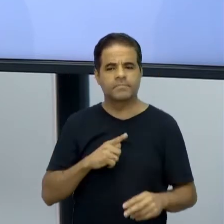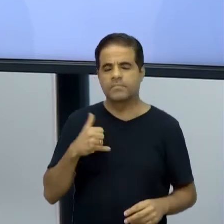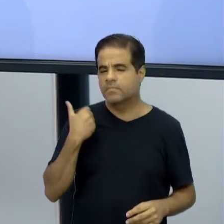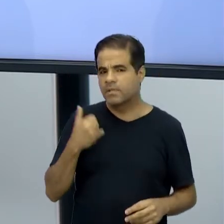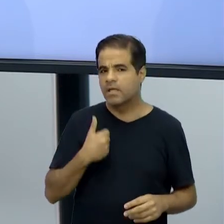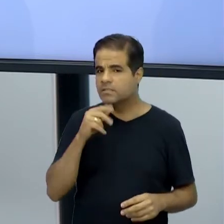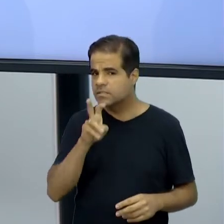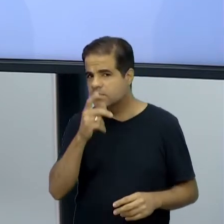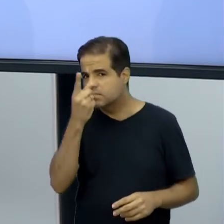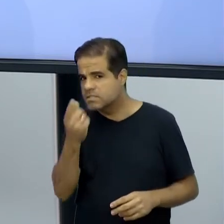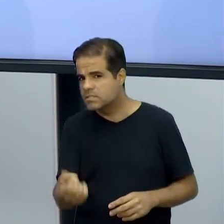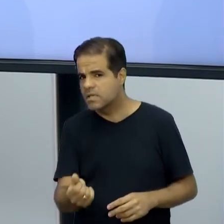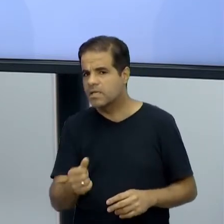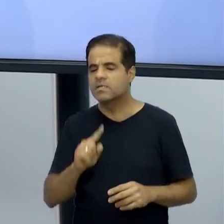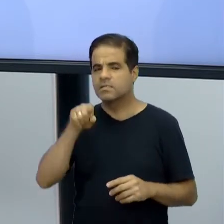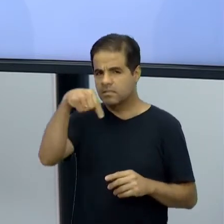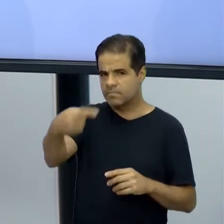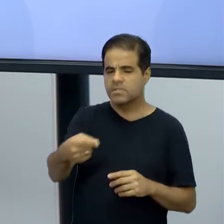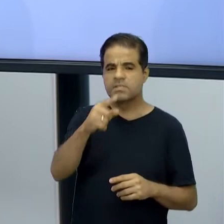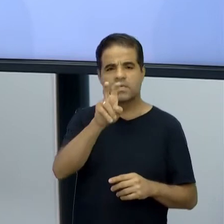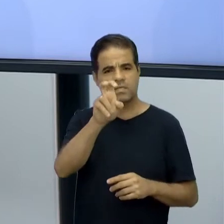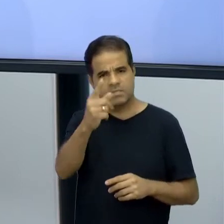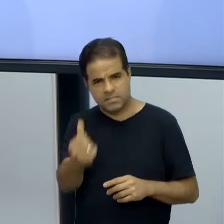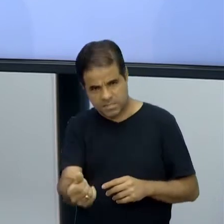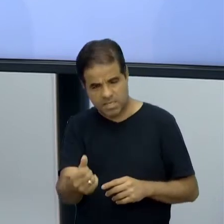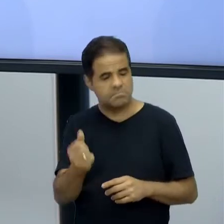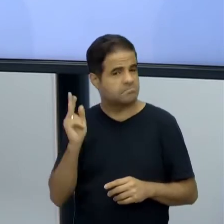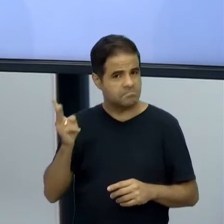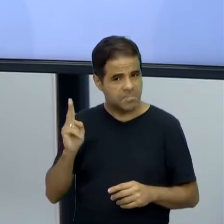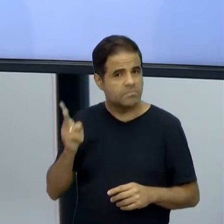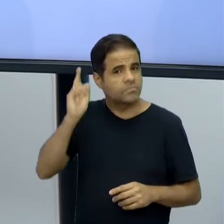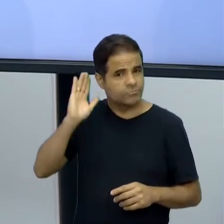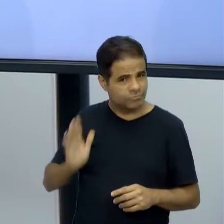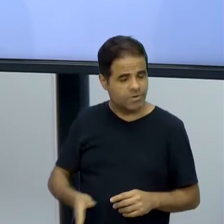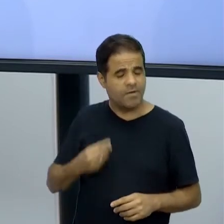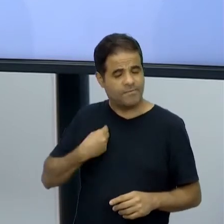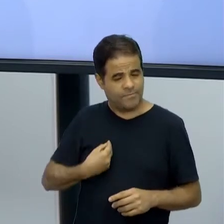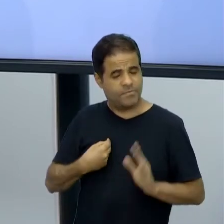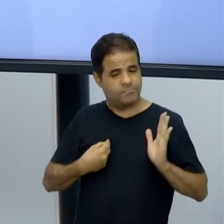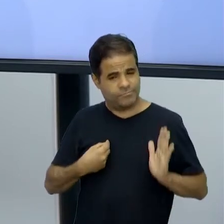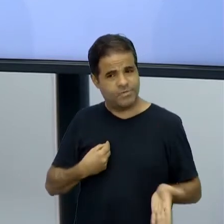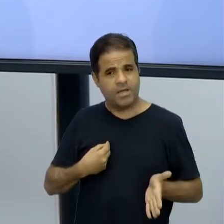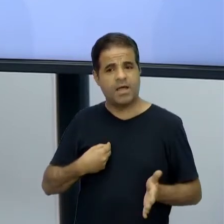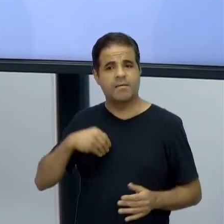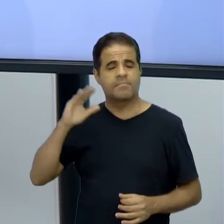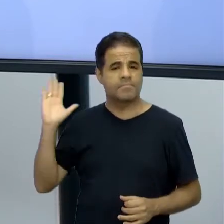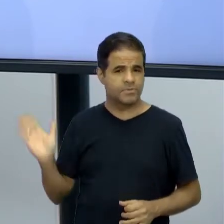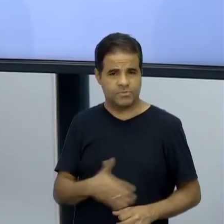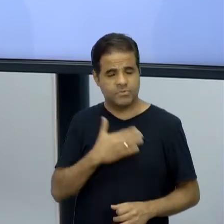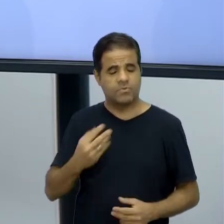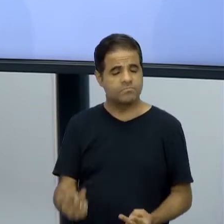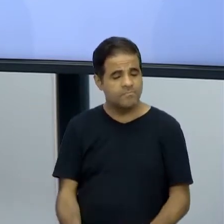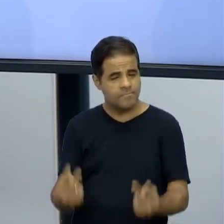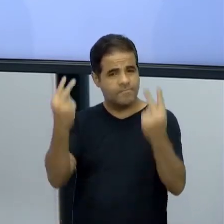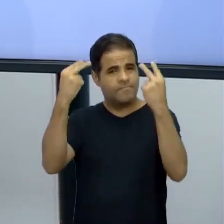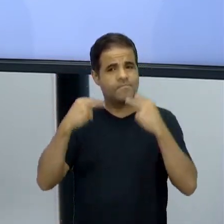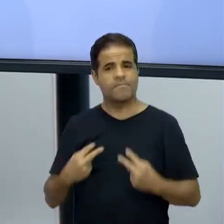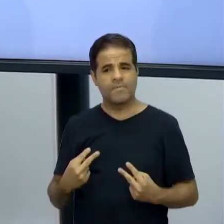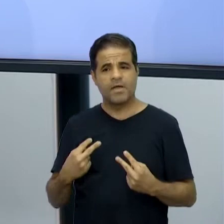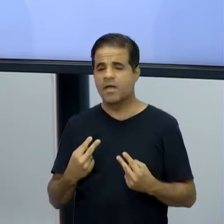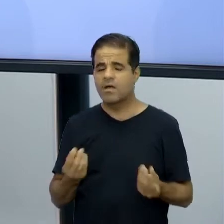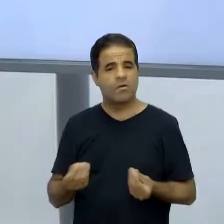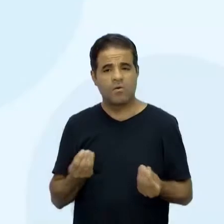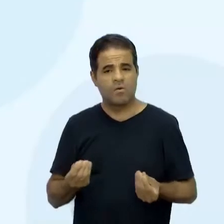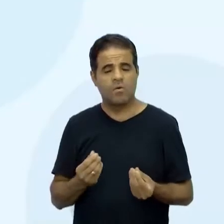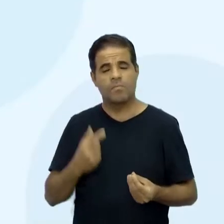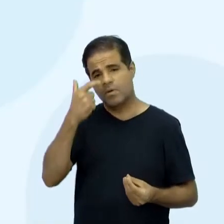15, 16 e daqui 15, 16 anos, o mesmo que vocês já viveram, viver como vocês se veem. Então, como vocês se veem?